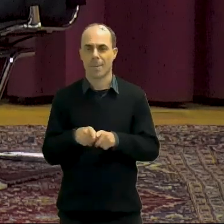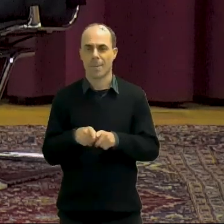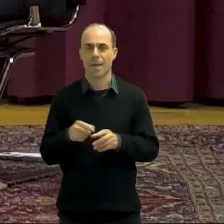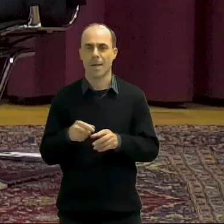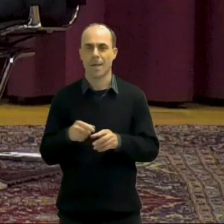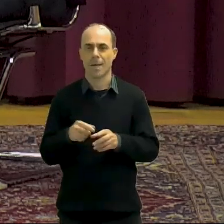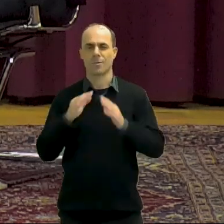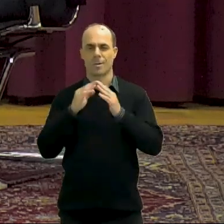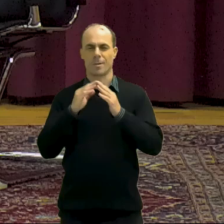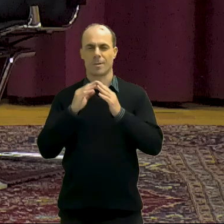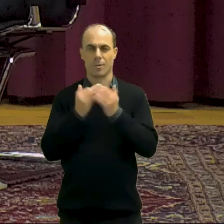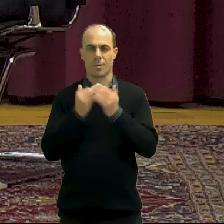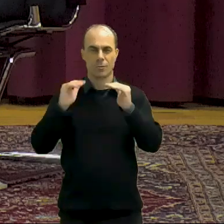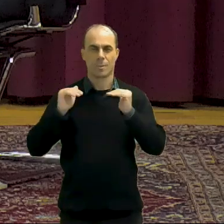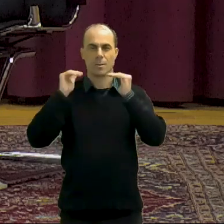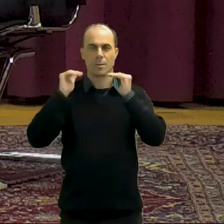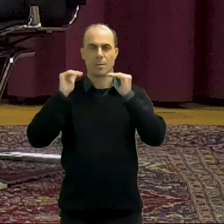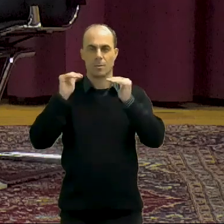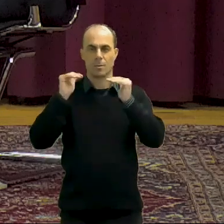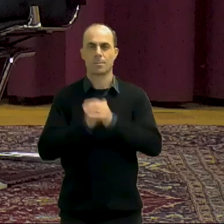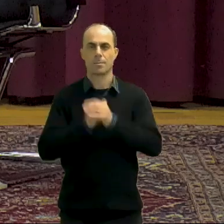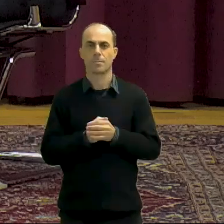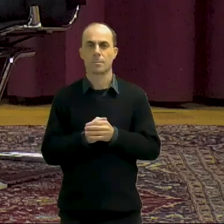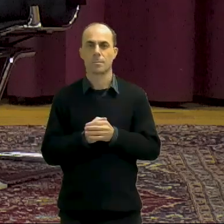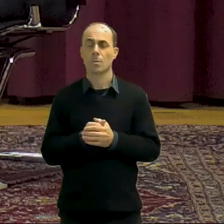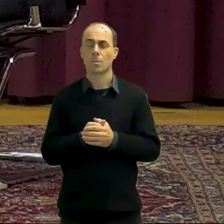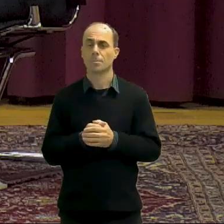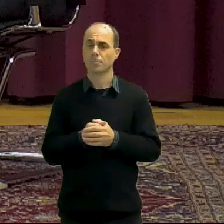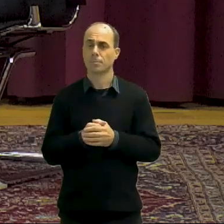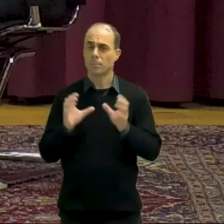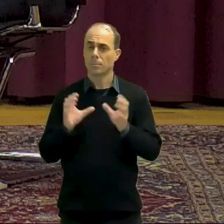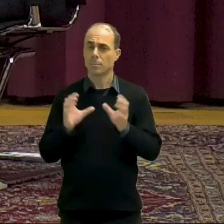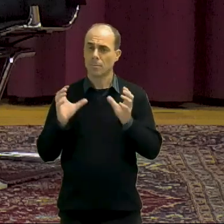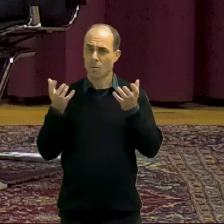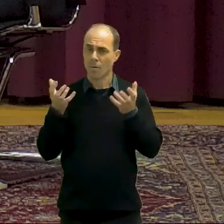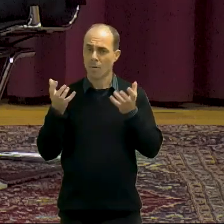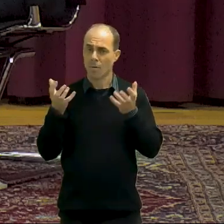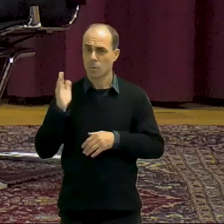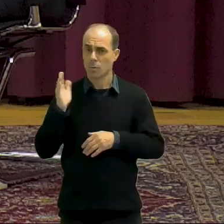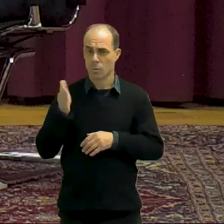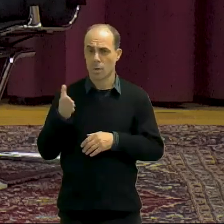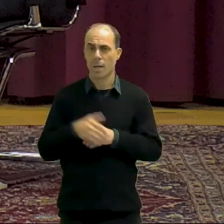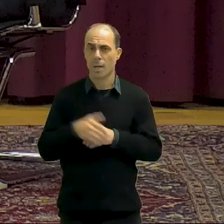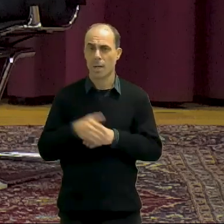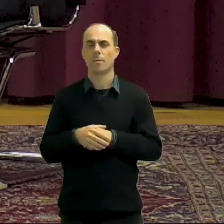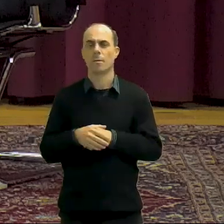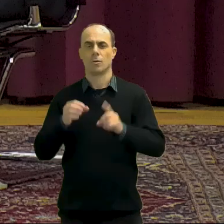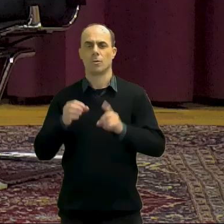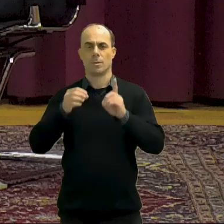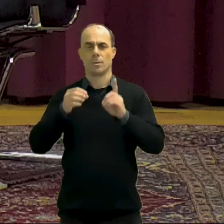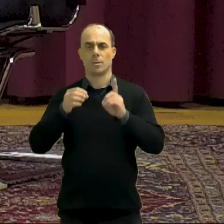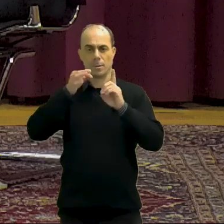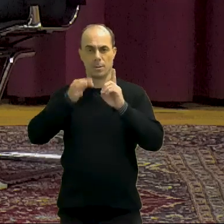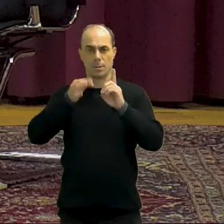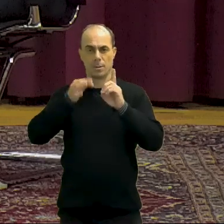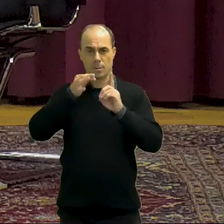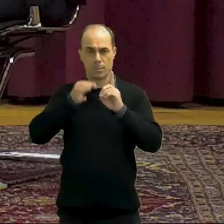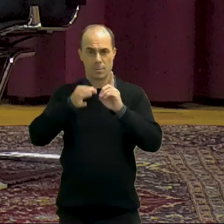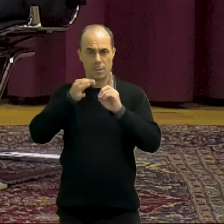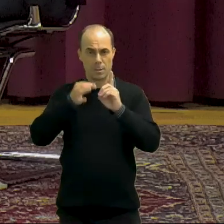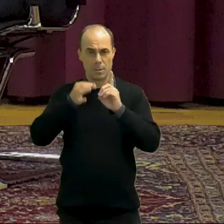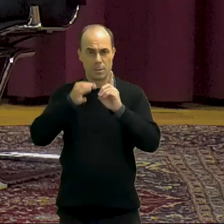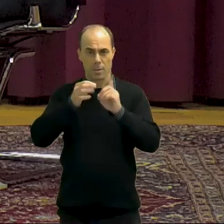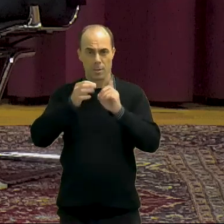Coordenação eleitoral já nós realizamos um evento também com a desembargadora Flávia do TR eh